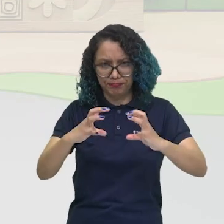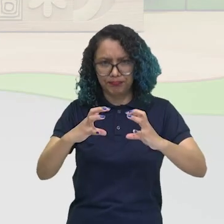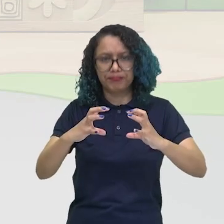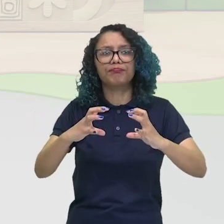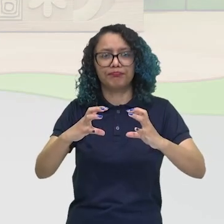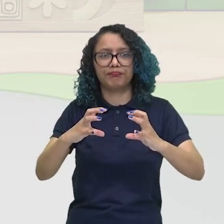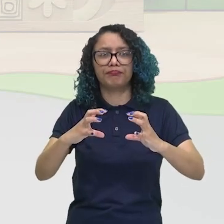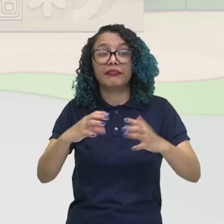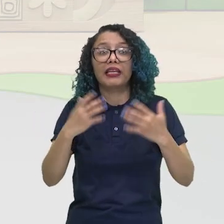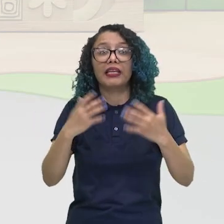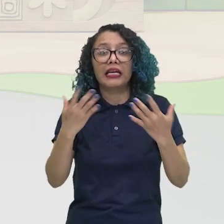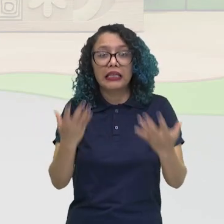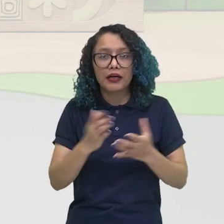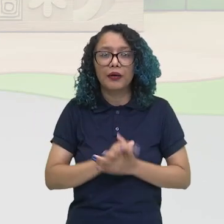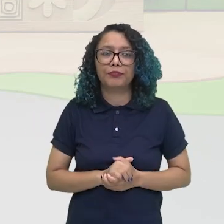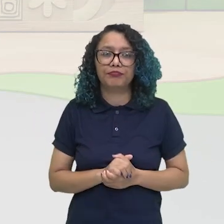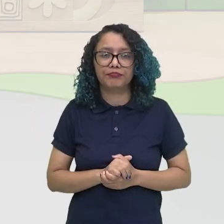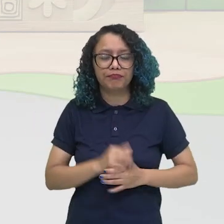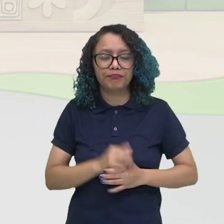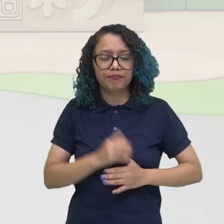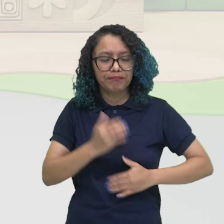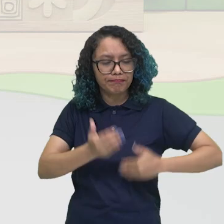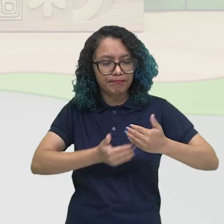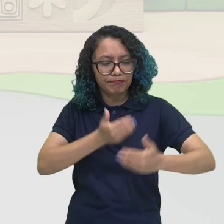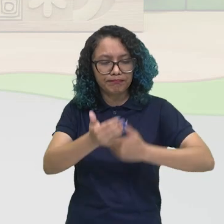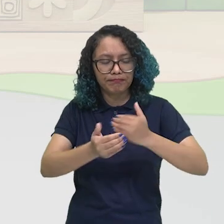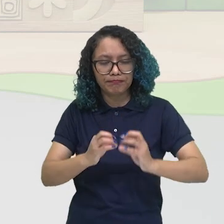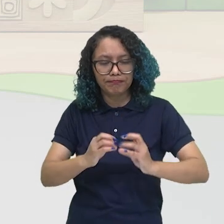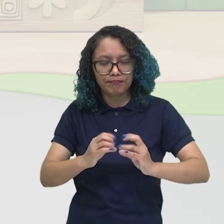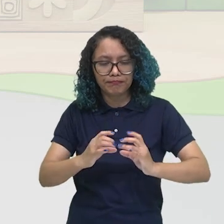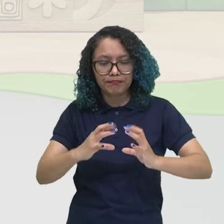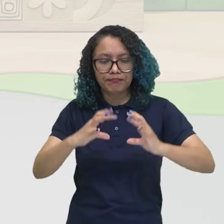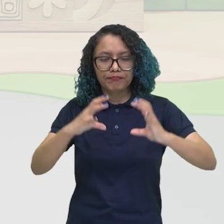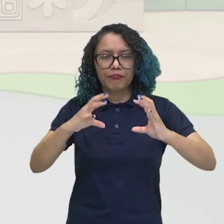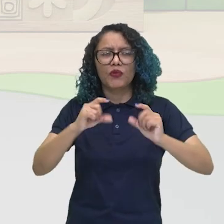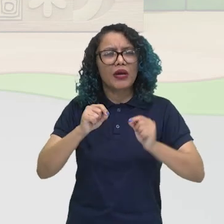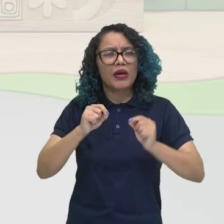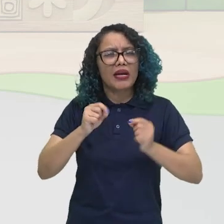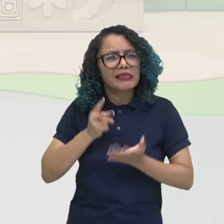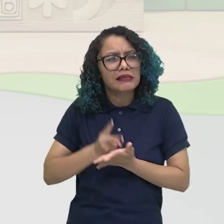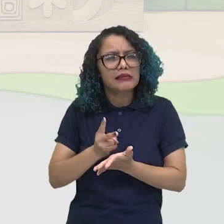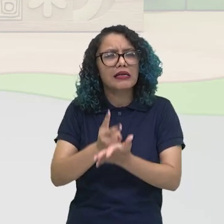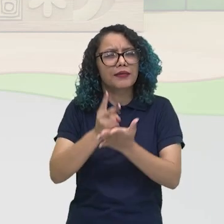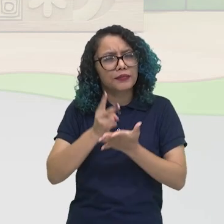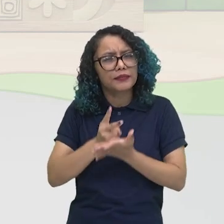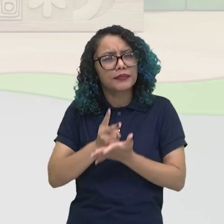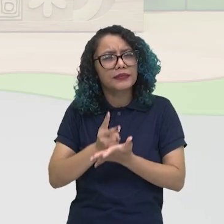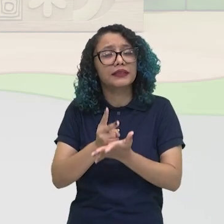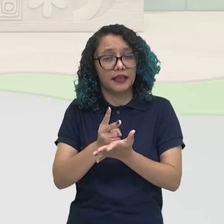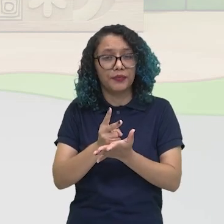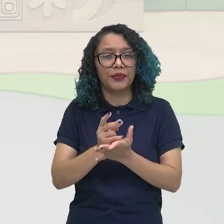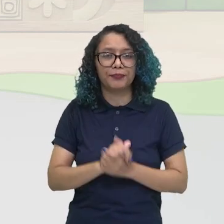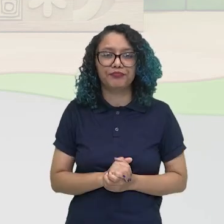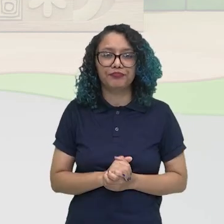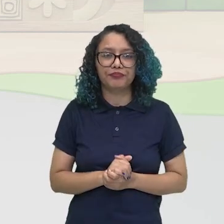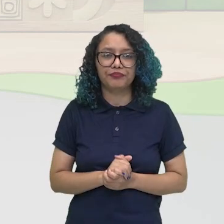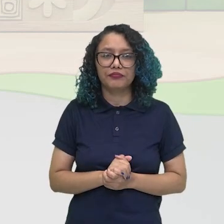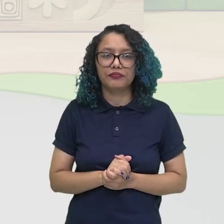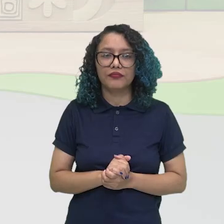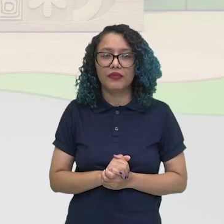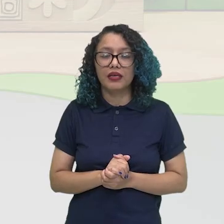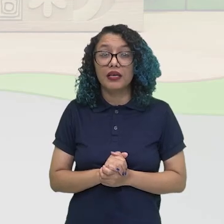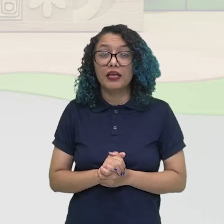seu processo de formação, ele é o quê? Contínuo. E as primeiras rochas